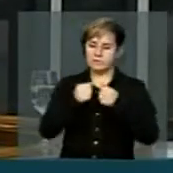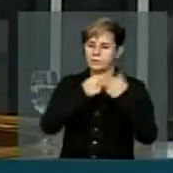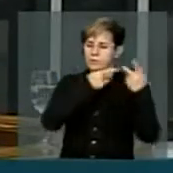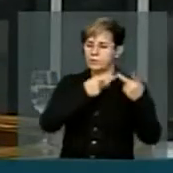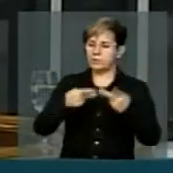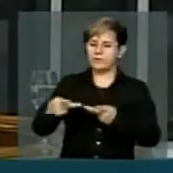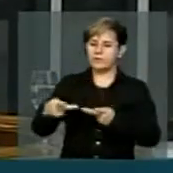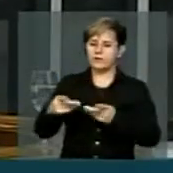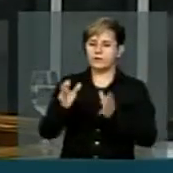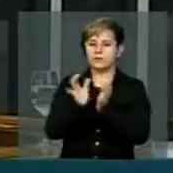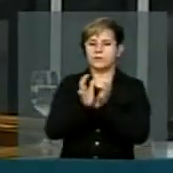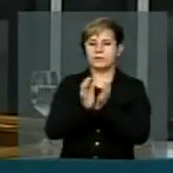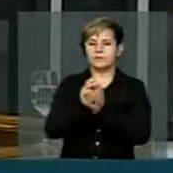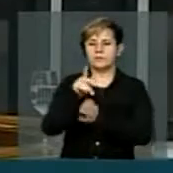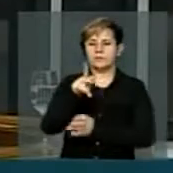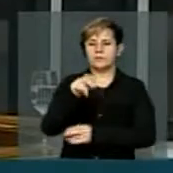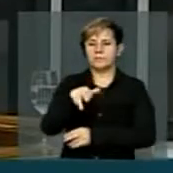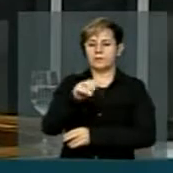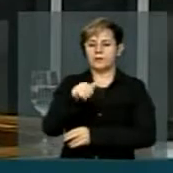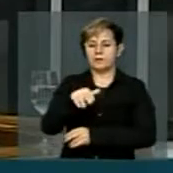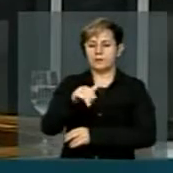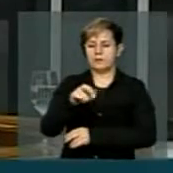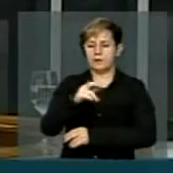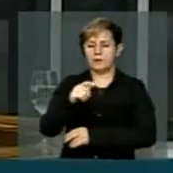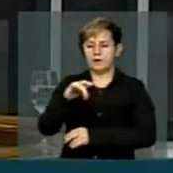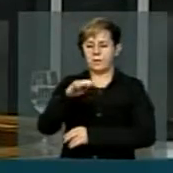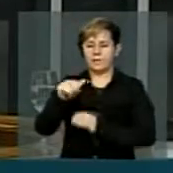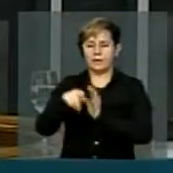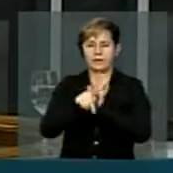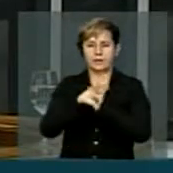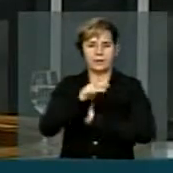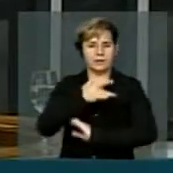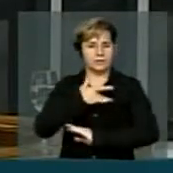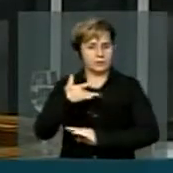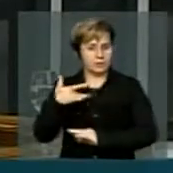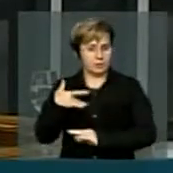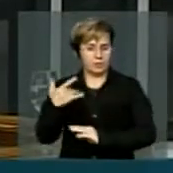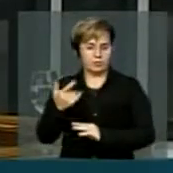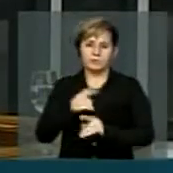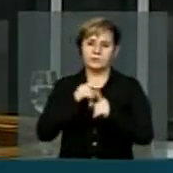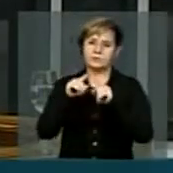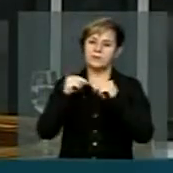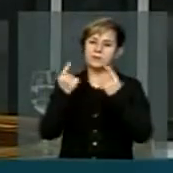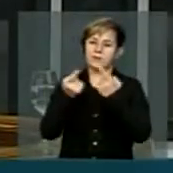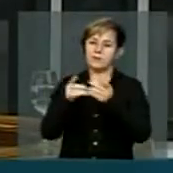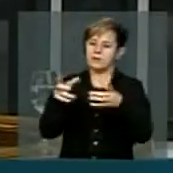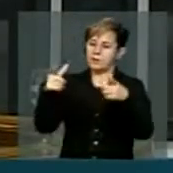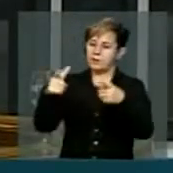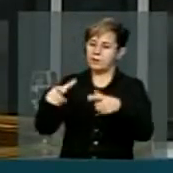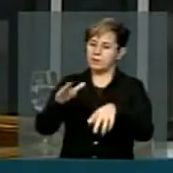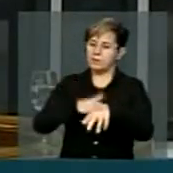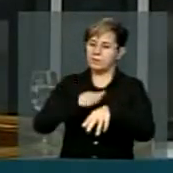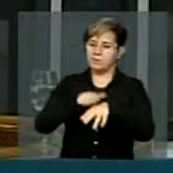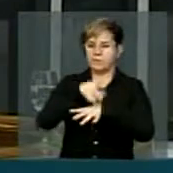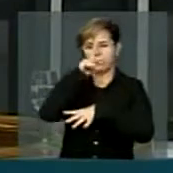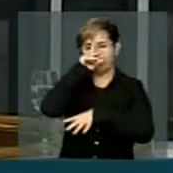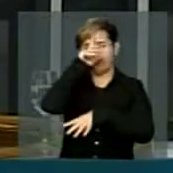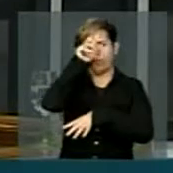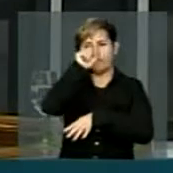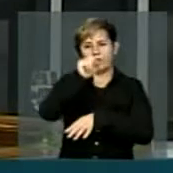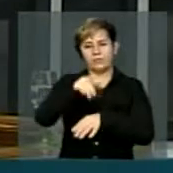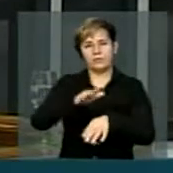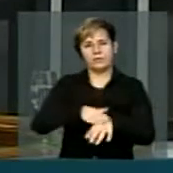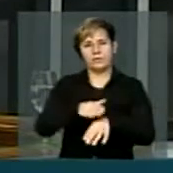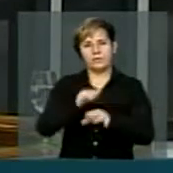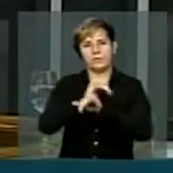da Saúde, órgão da Organização Mundial de Saúde, da reunião regional para o fortalecimento